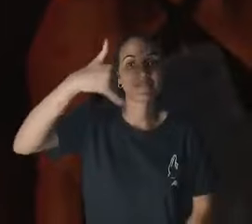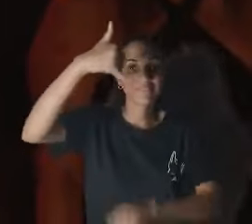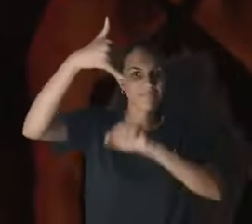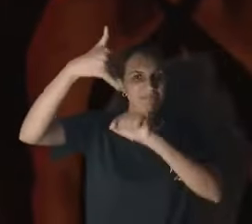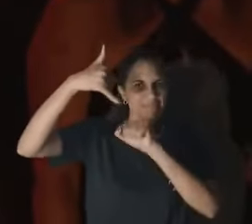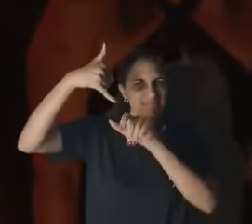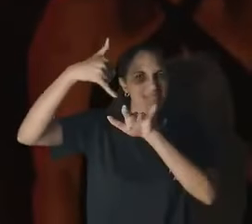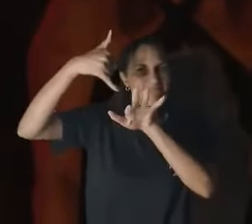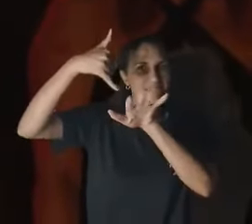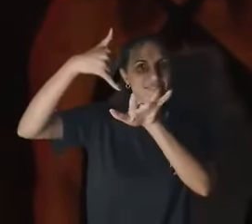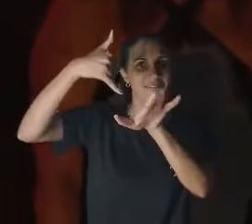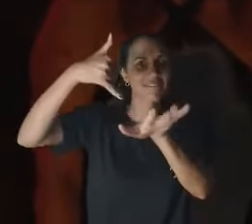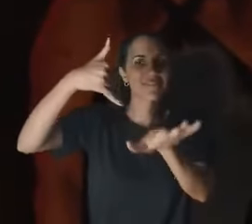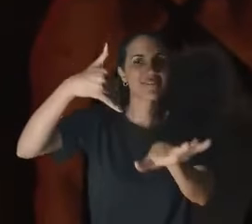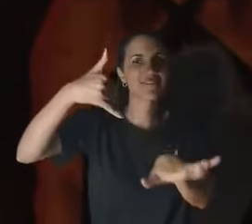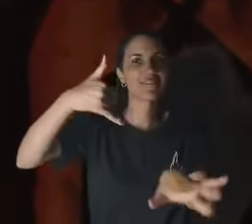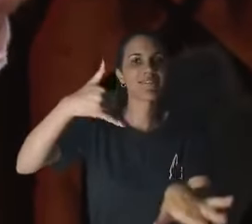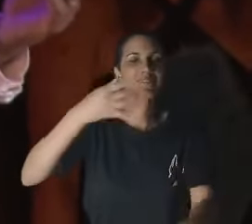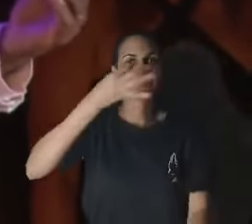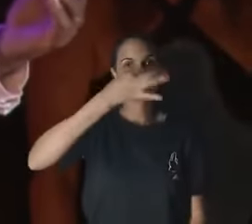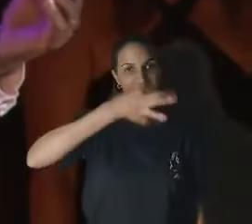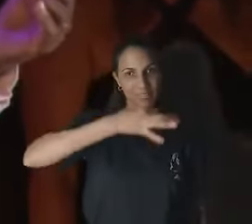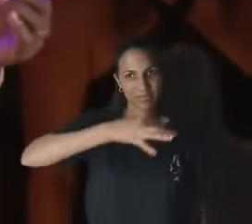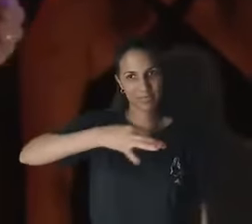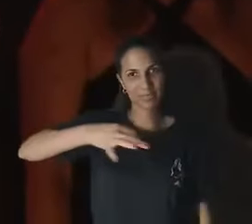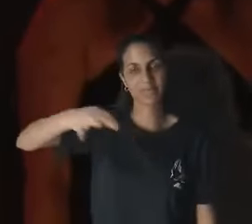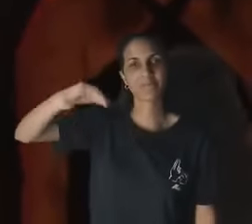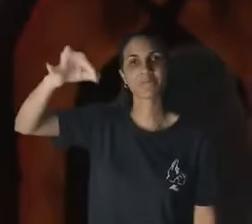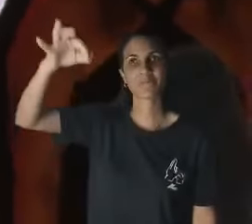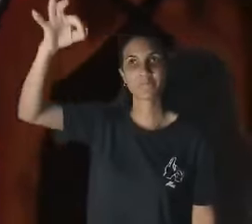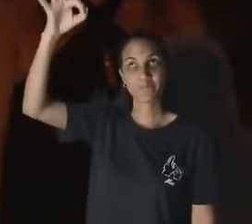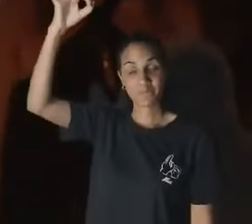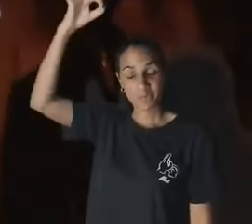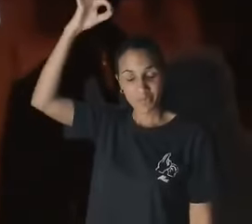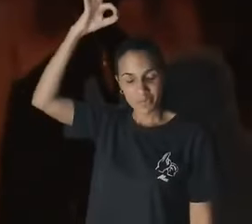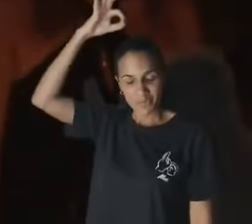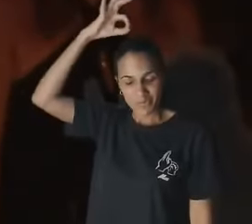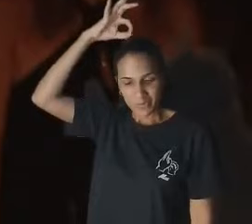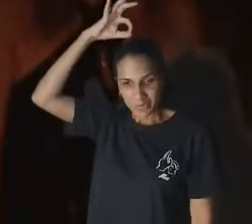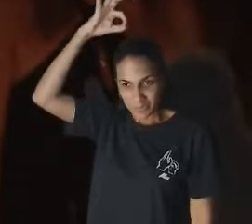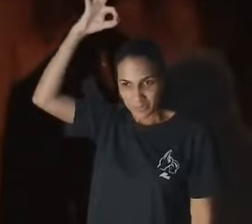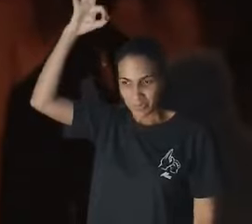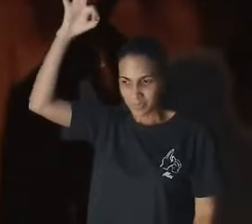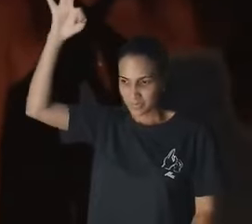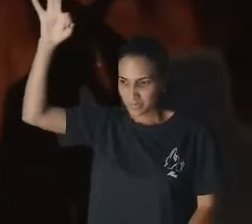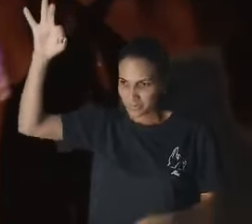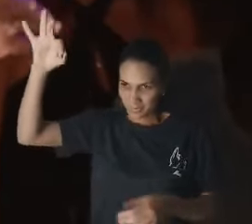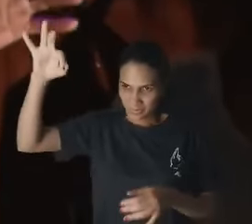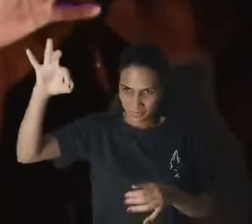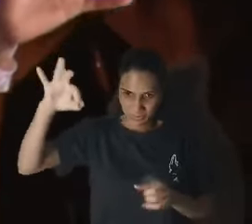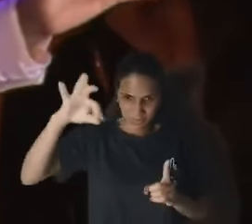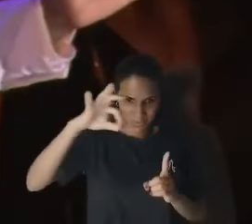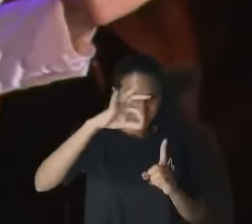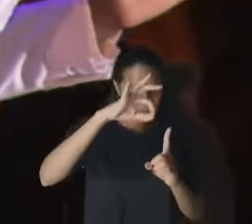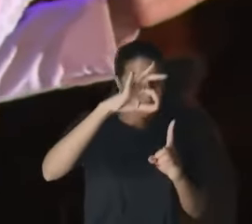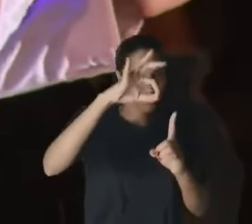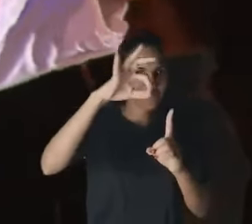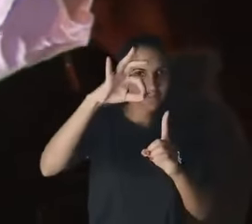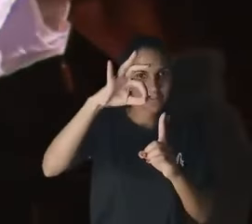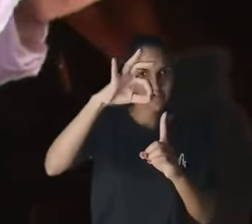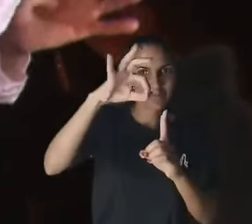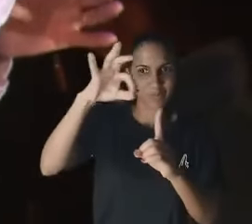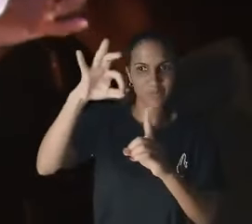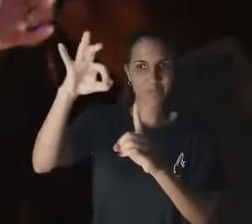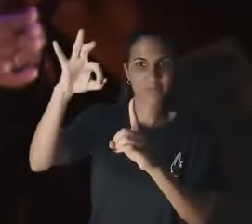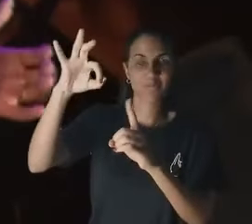unção, o meu Espírito te guiará, a minha mão